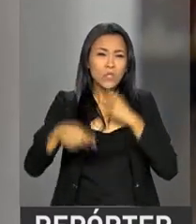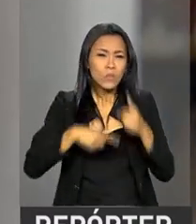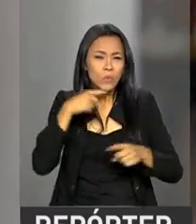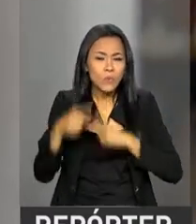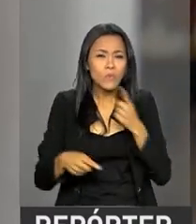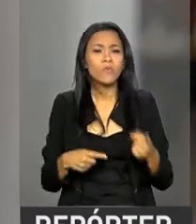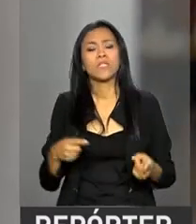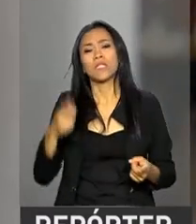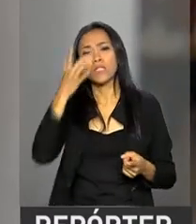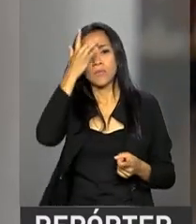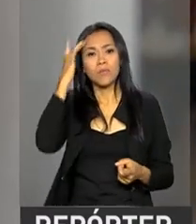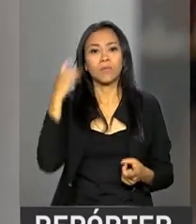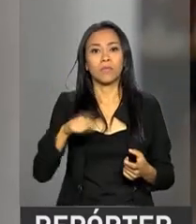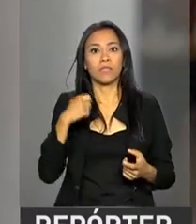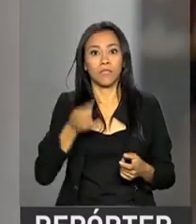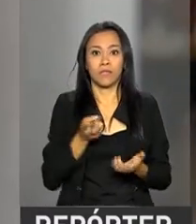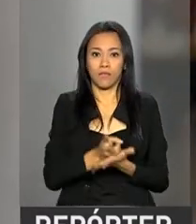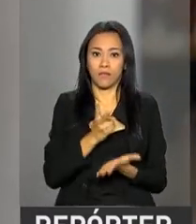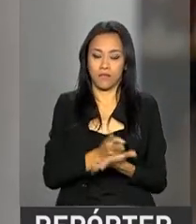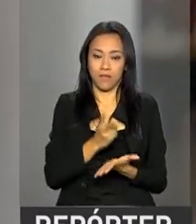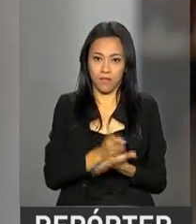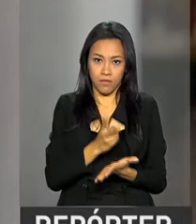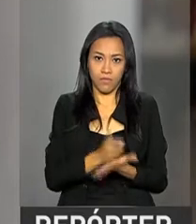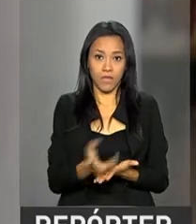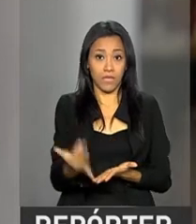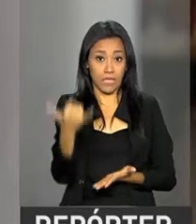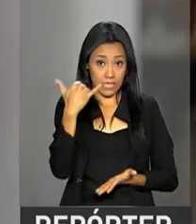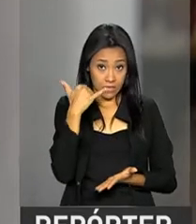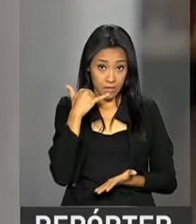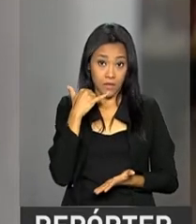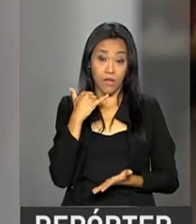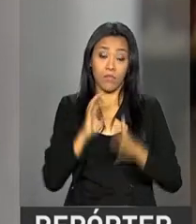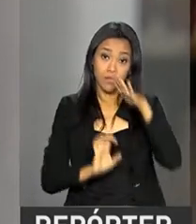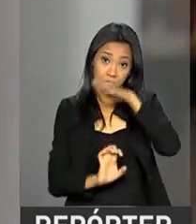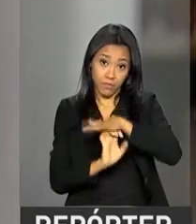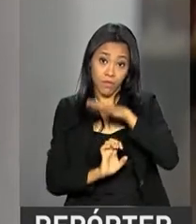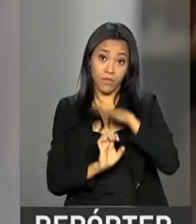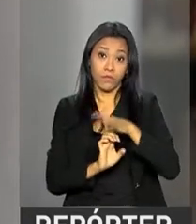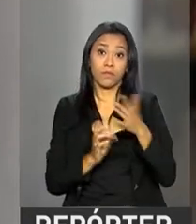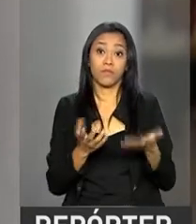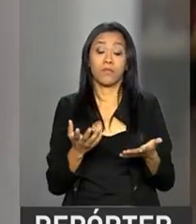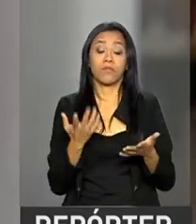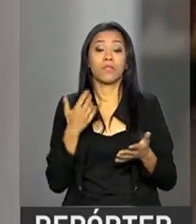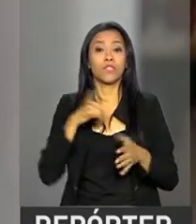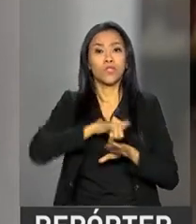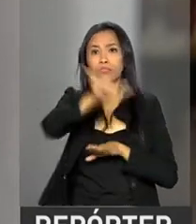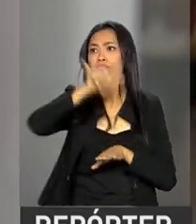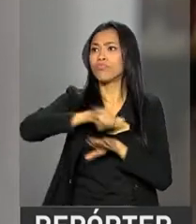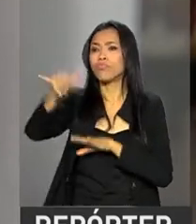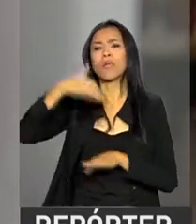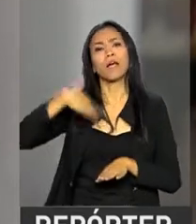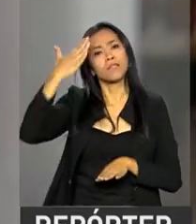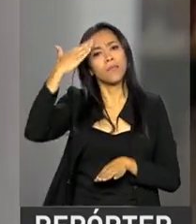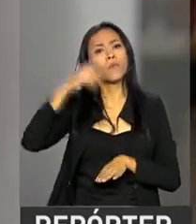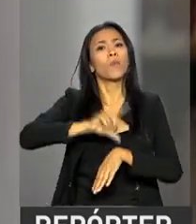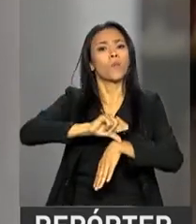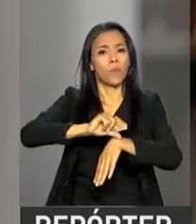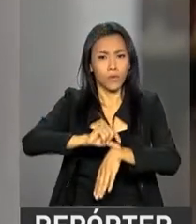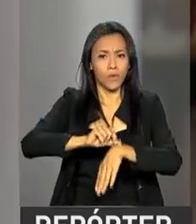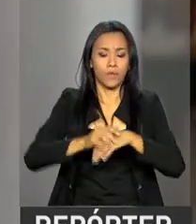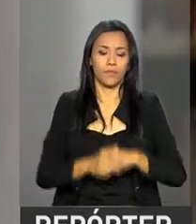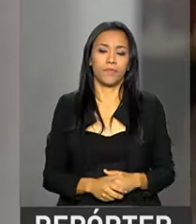os passageiros deve ligar sempre para as companhias aéreas para saber o horário exato da partida dos bulls